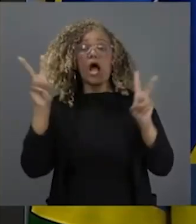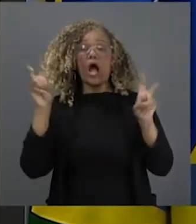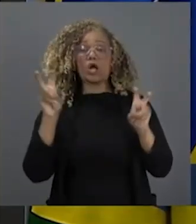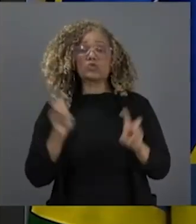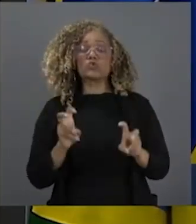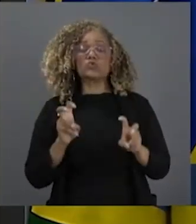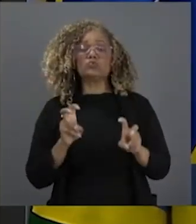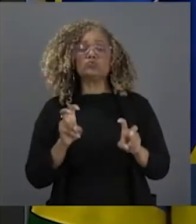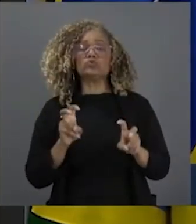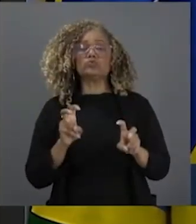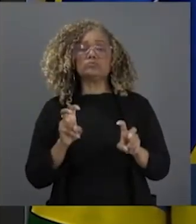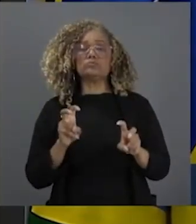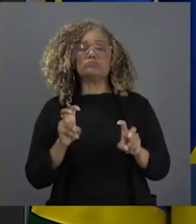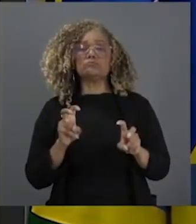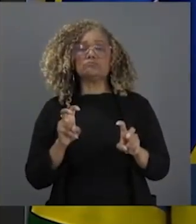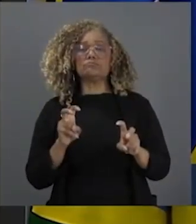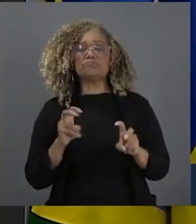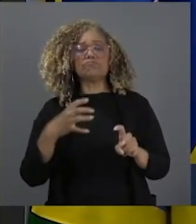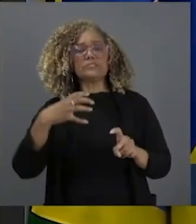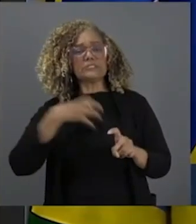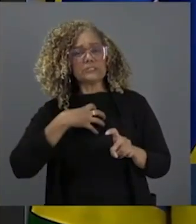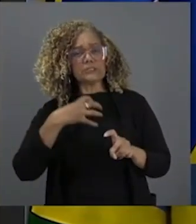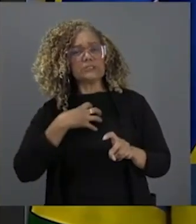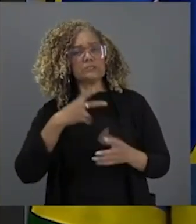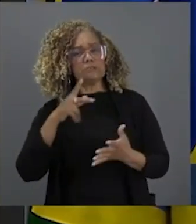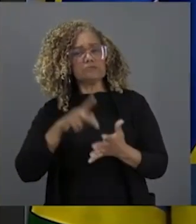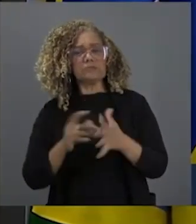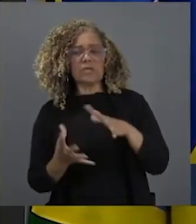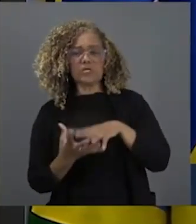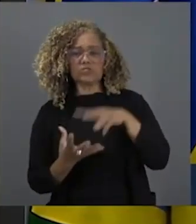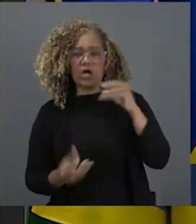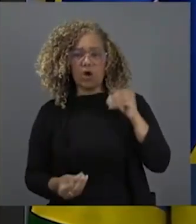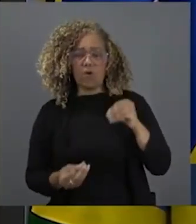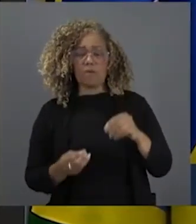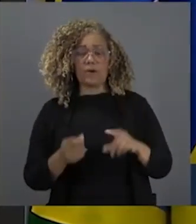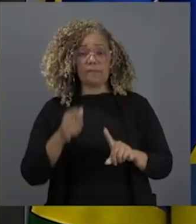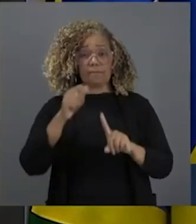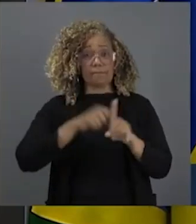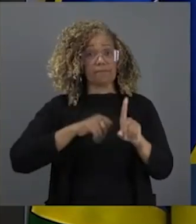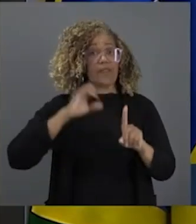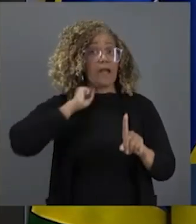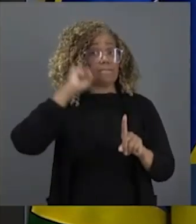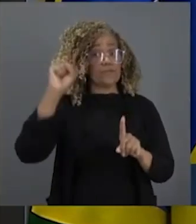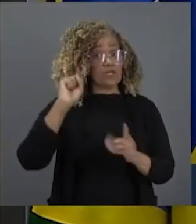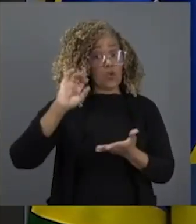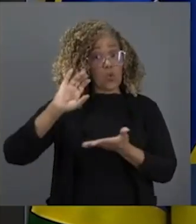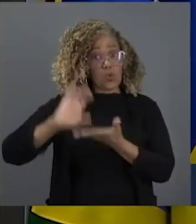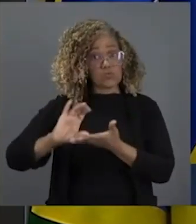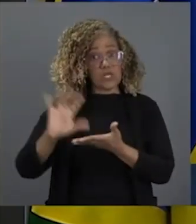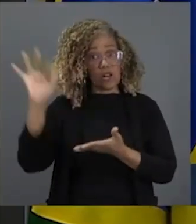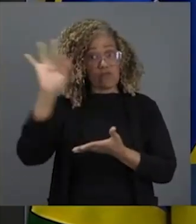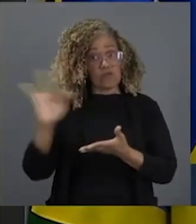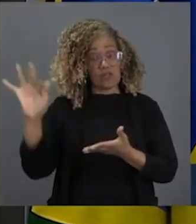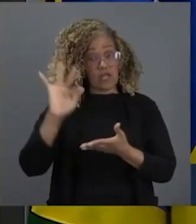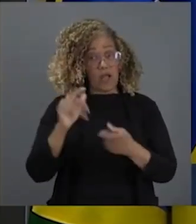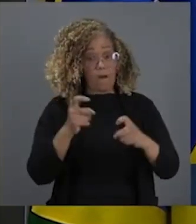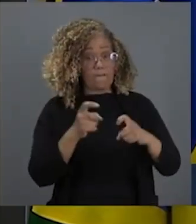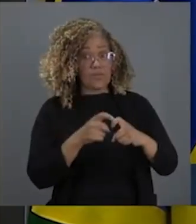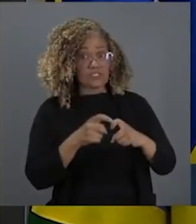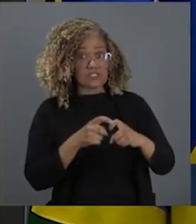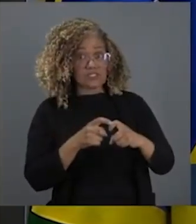toca profundamente a alma em abril o Conselho Federal de Medicina